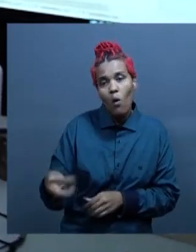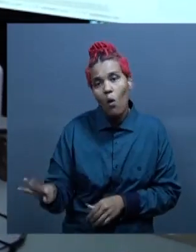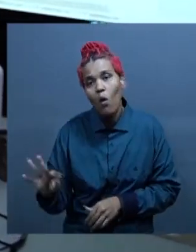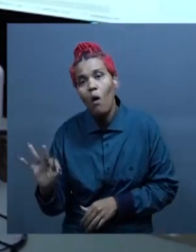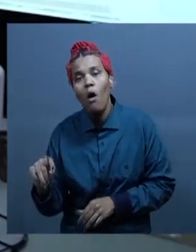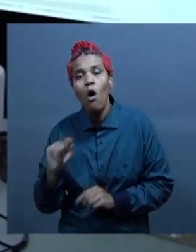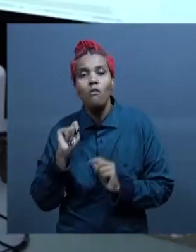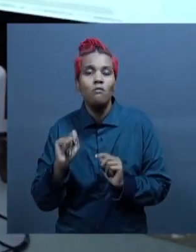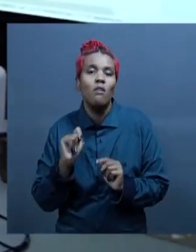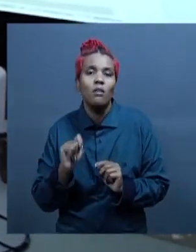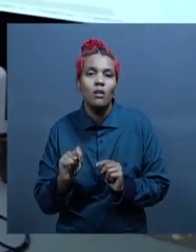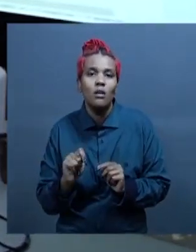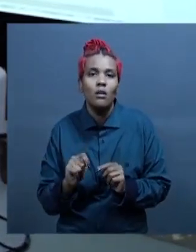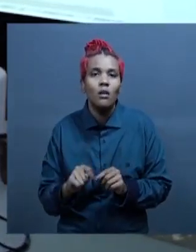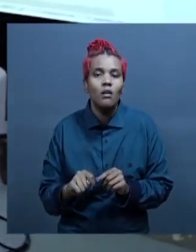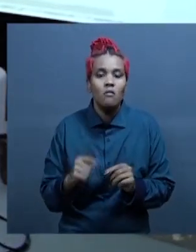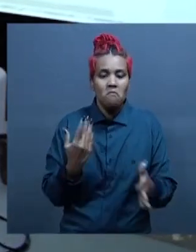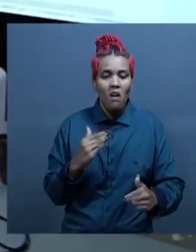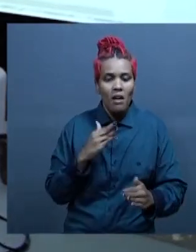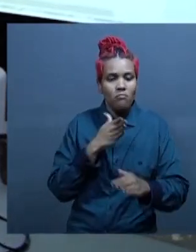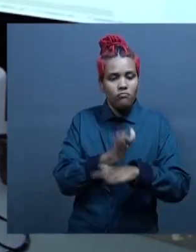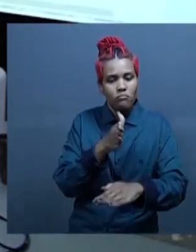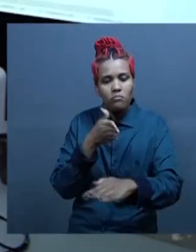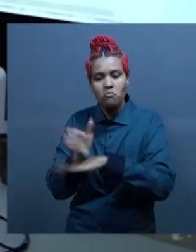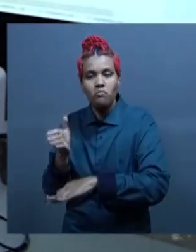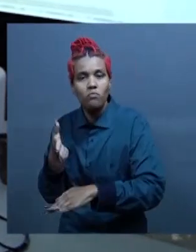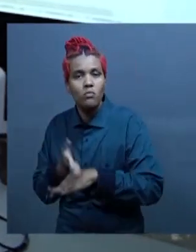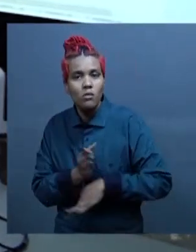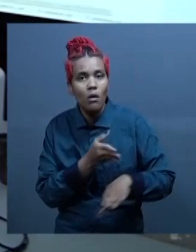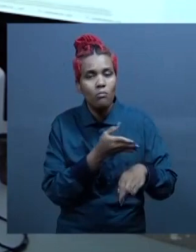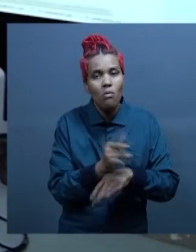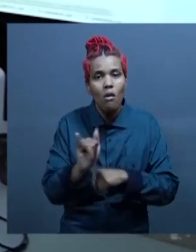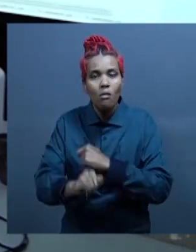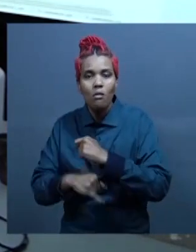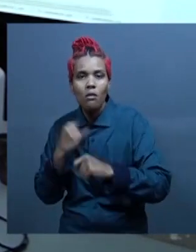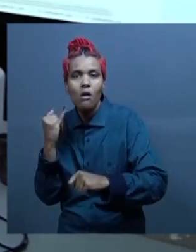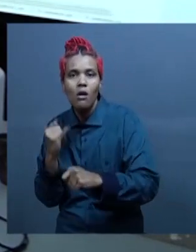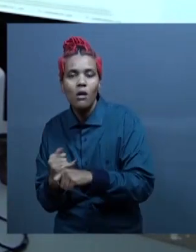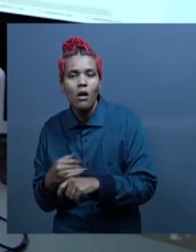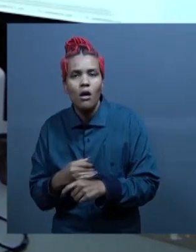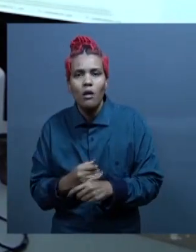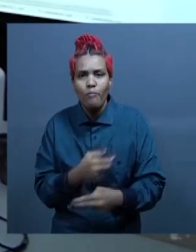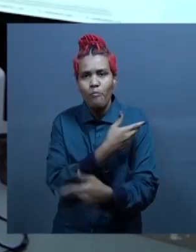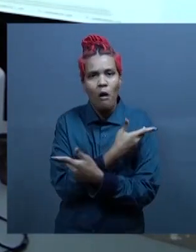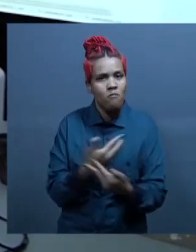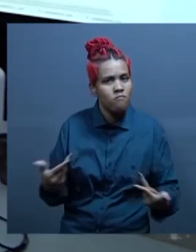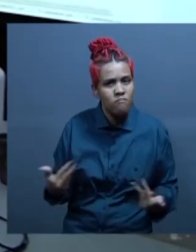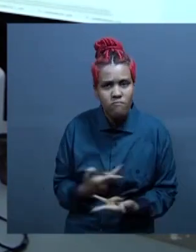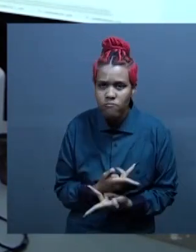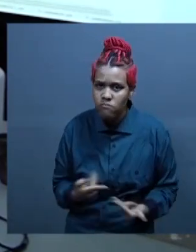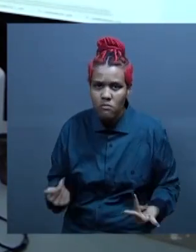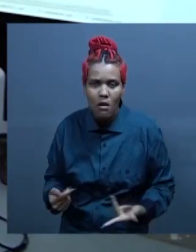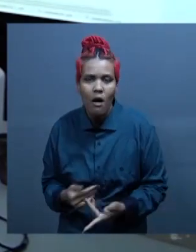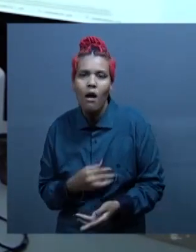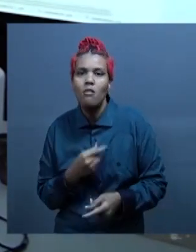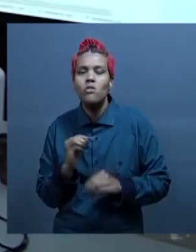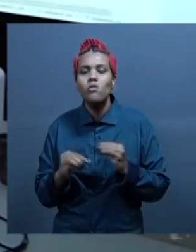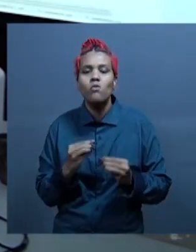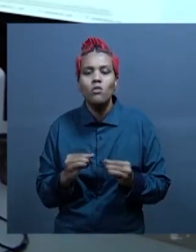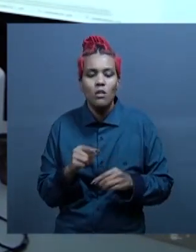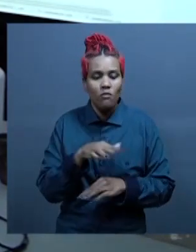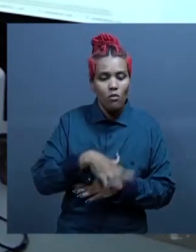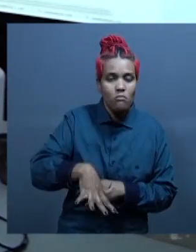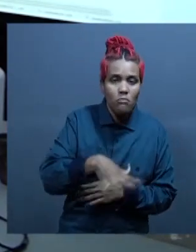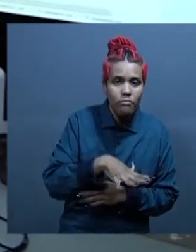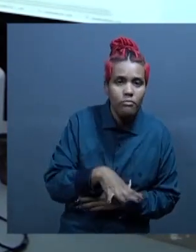mais vai ficar digitalizado e via internet das coisas assistente de voz uma série de digitalizações que vai acontecer no